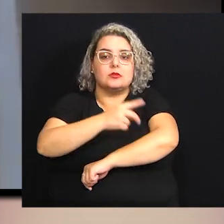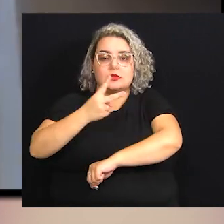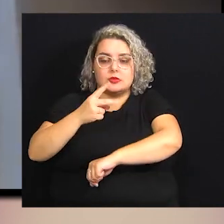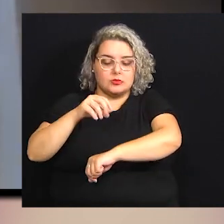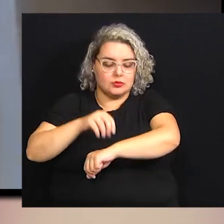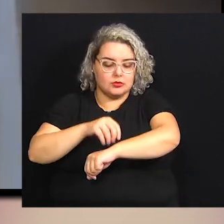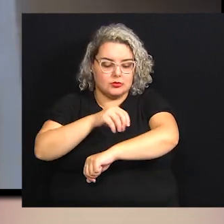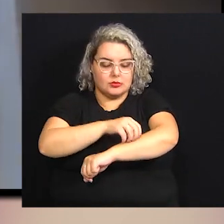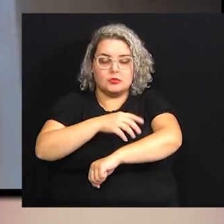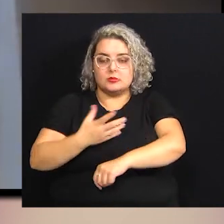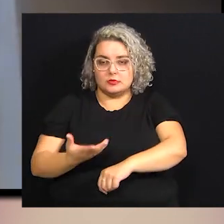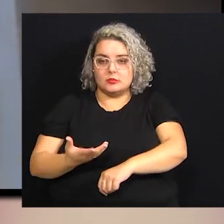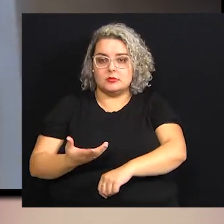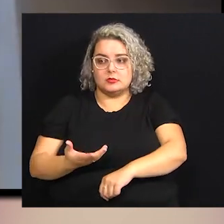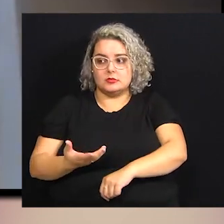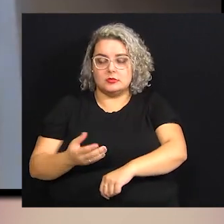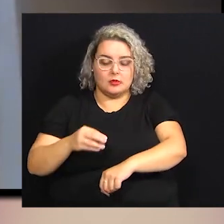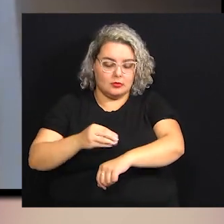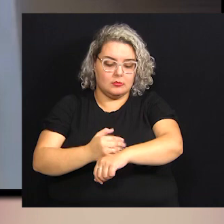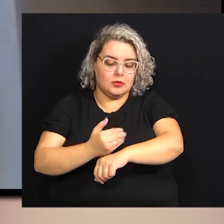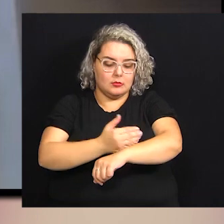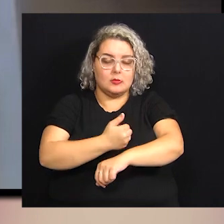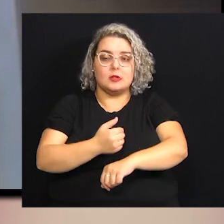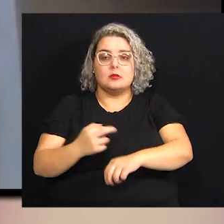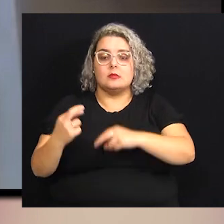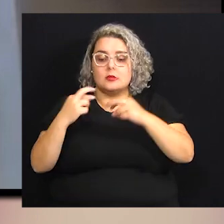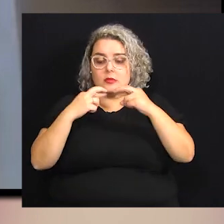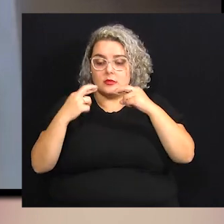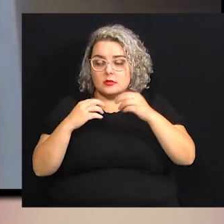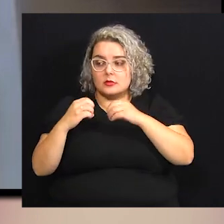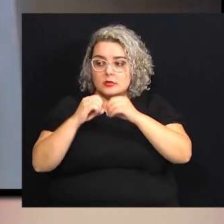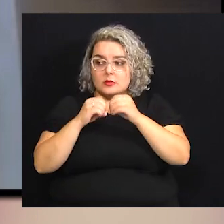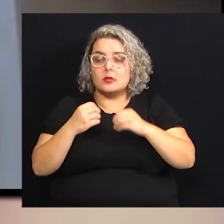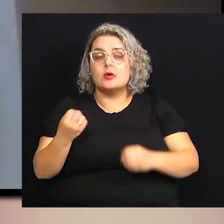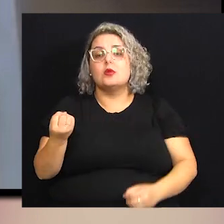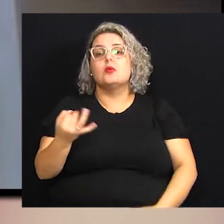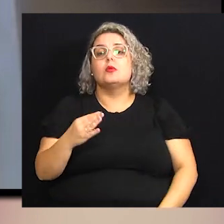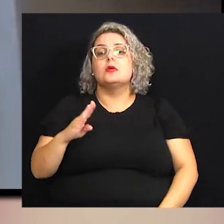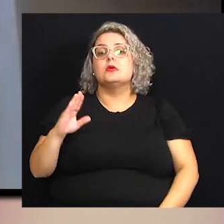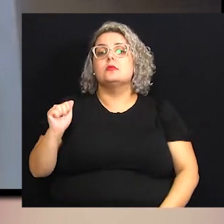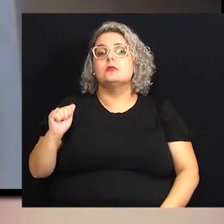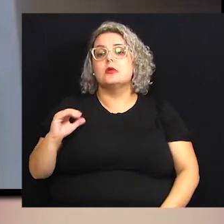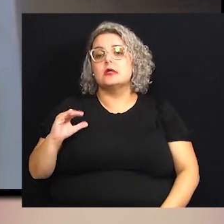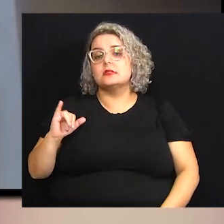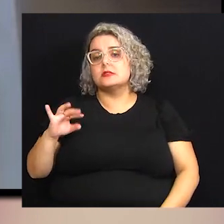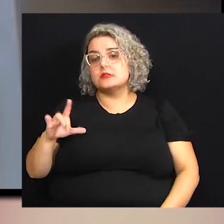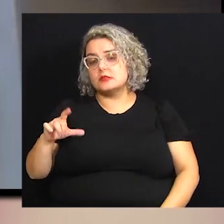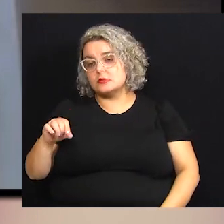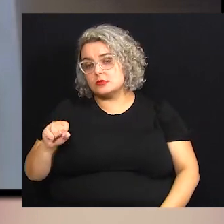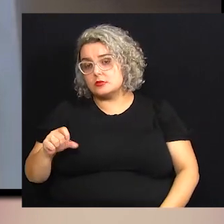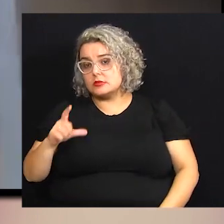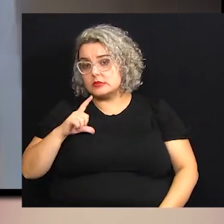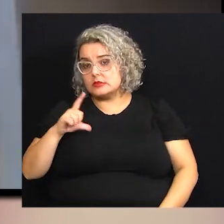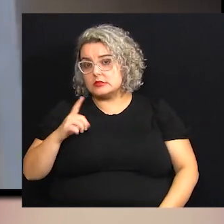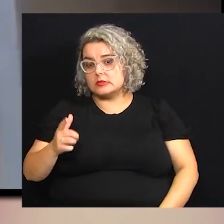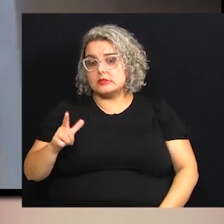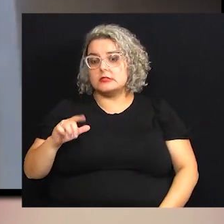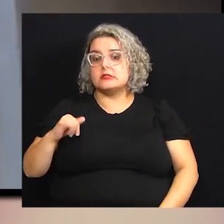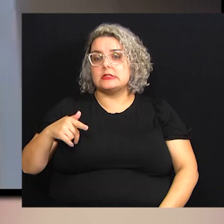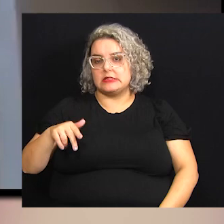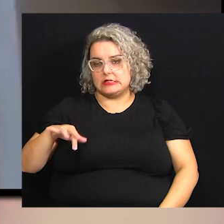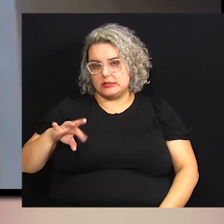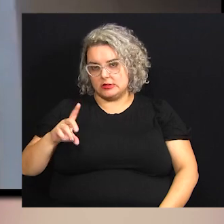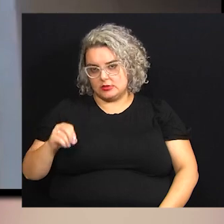umas duas lesões de pele, e aí você faz a análise para ver quantos bacilos tem nesse